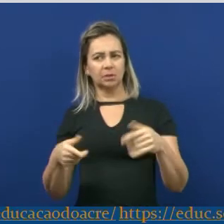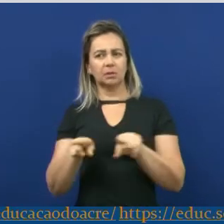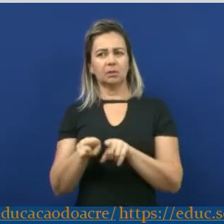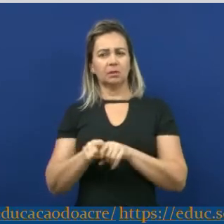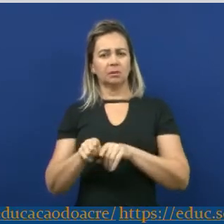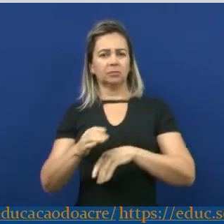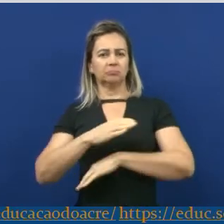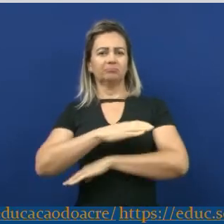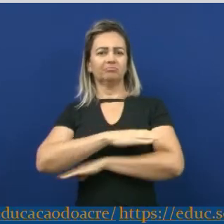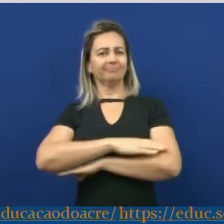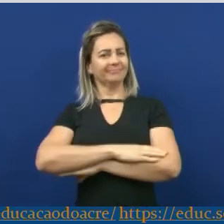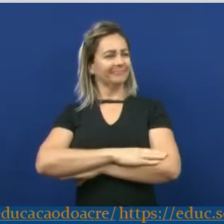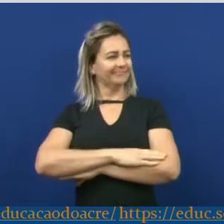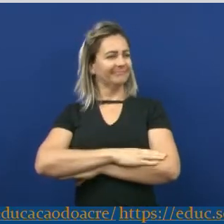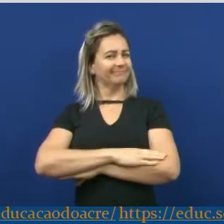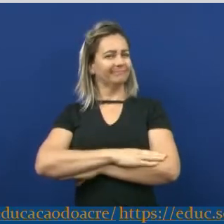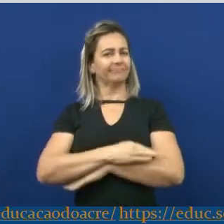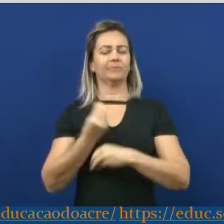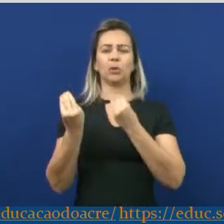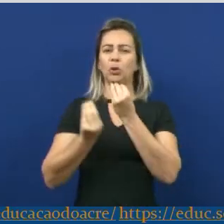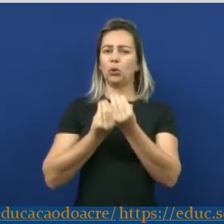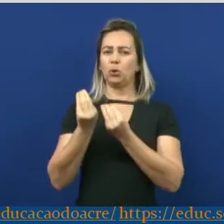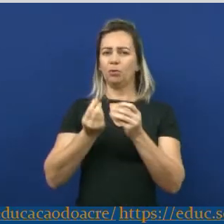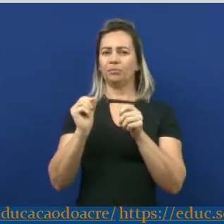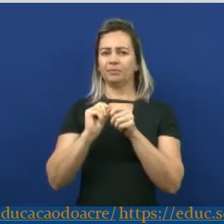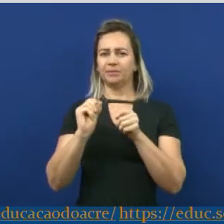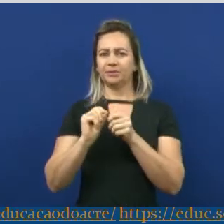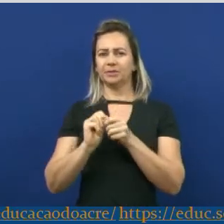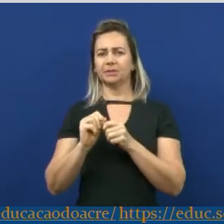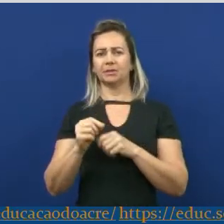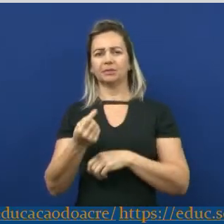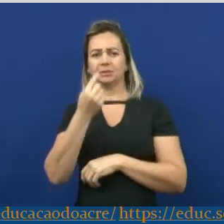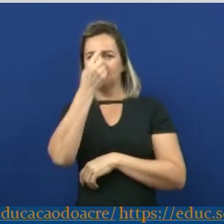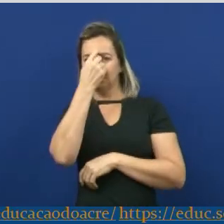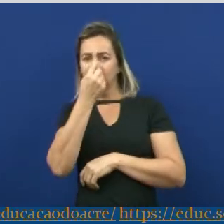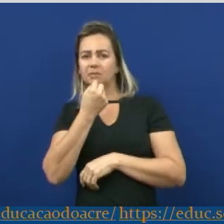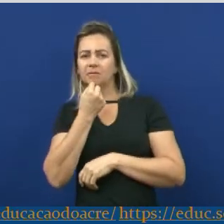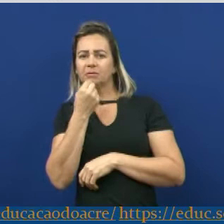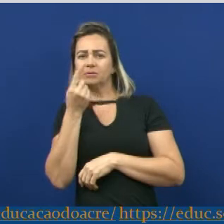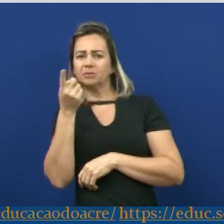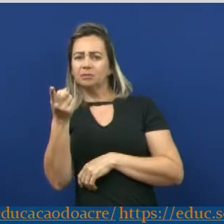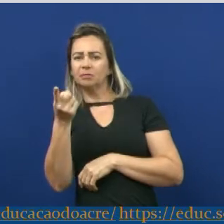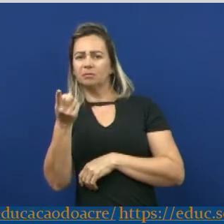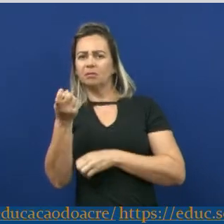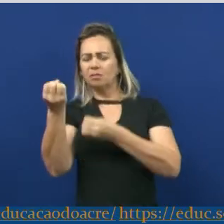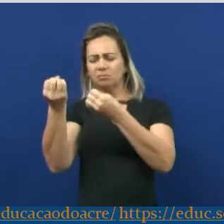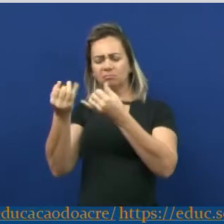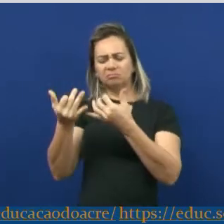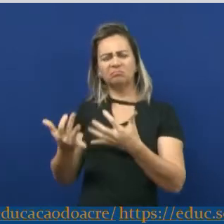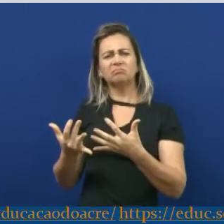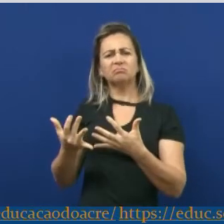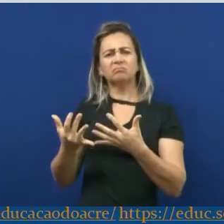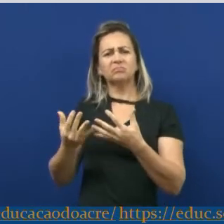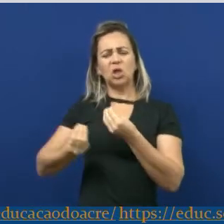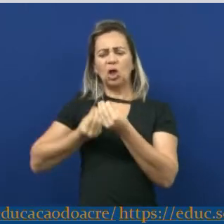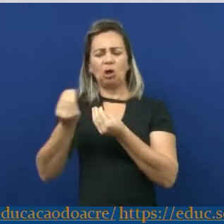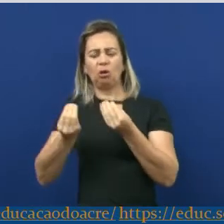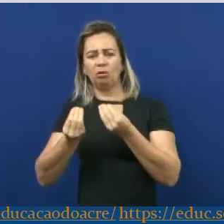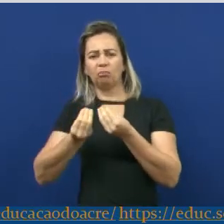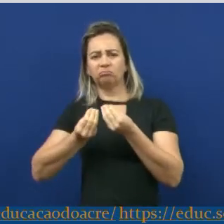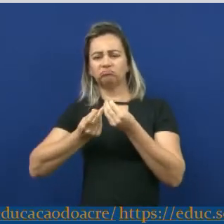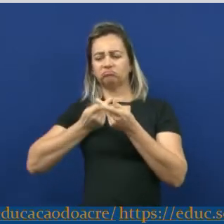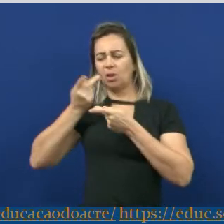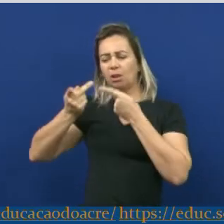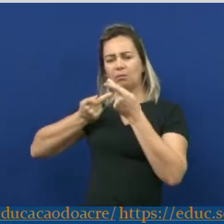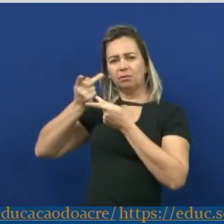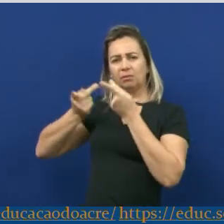da Vinci. Essa visão ela vai ser criticada pelos seus amigos, que